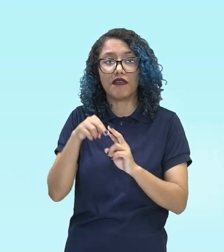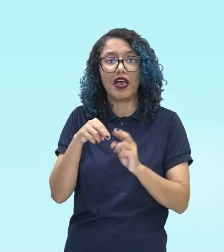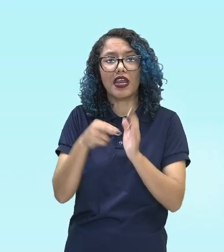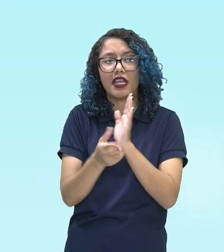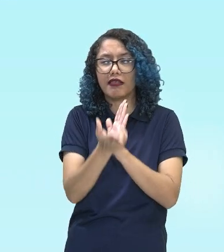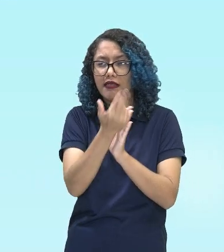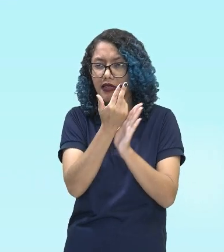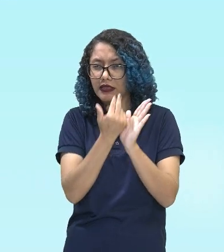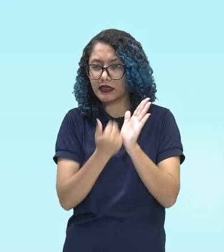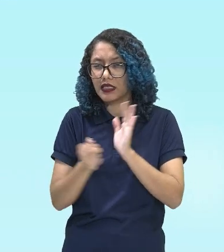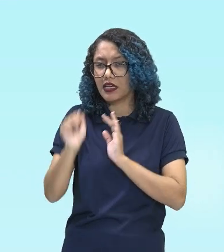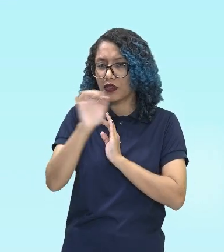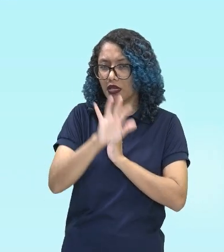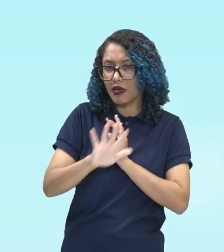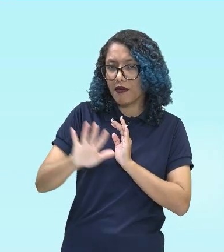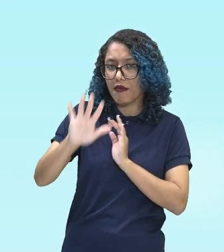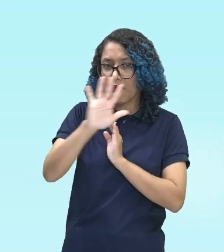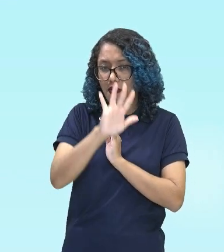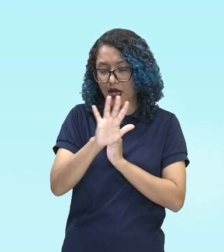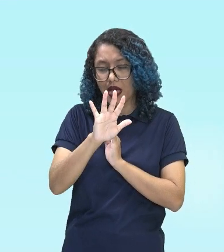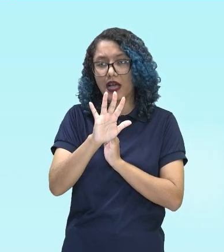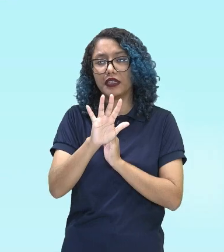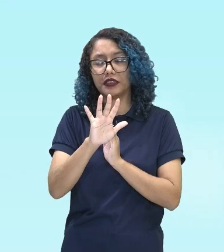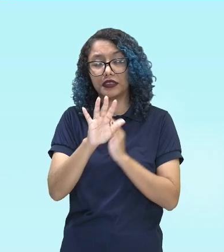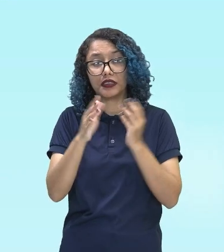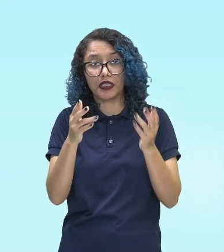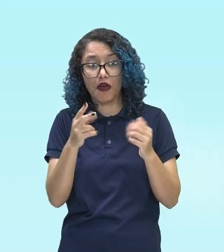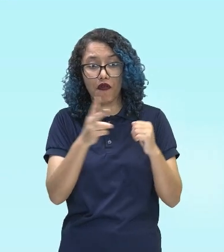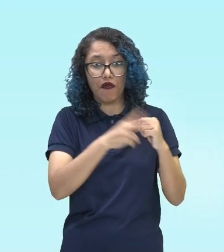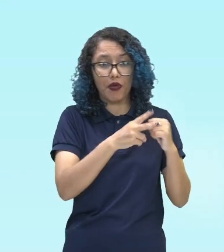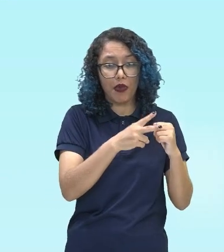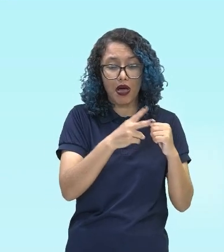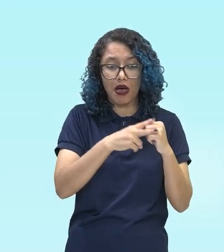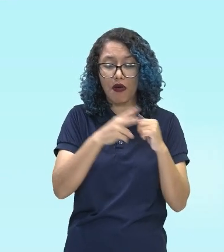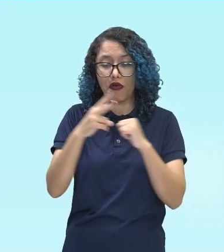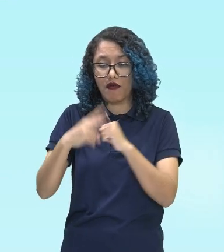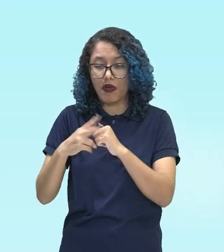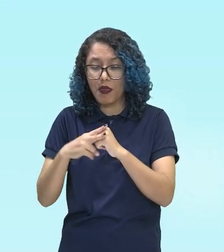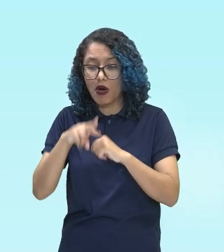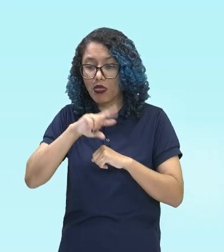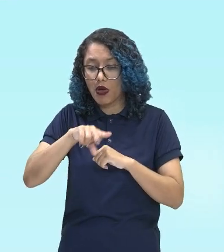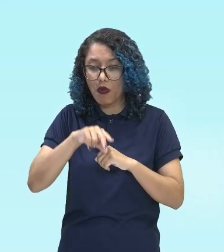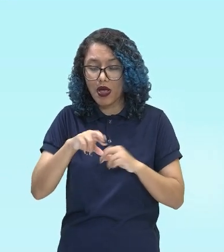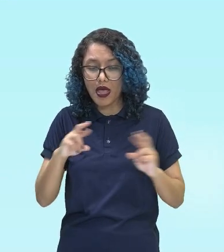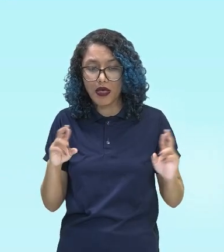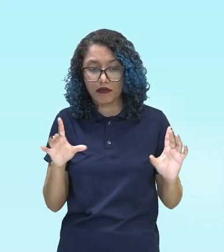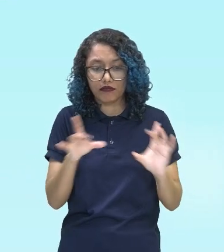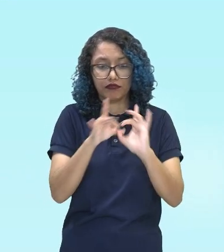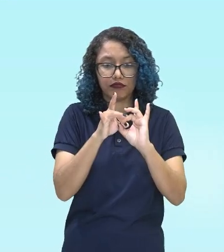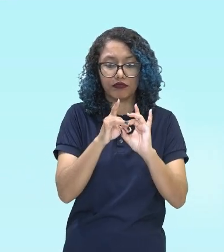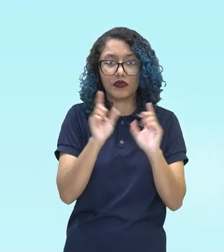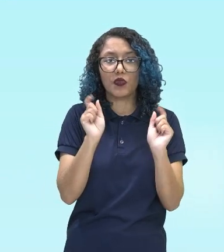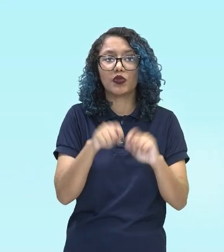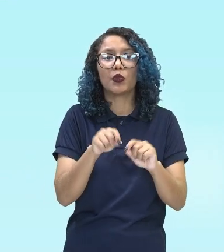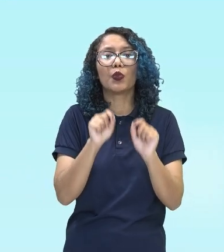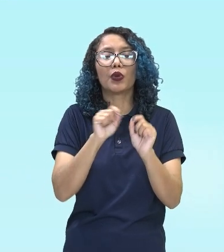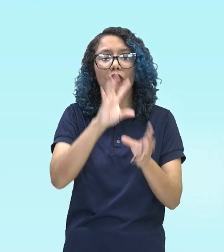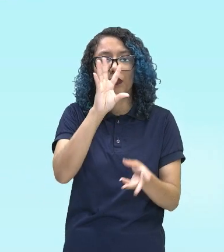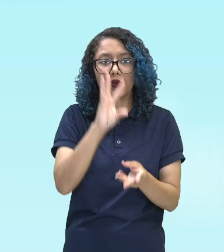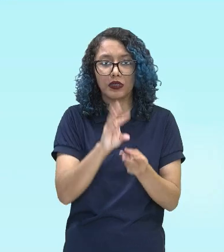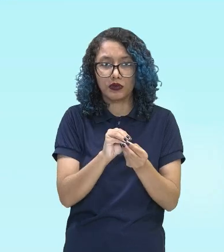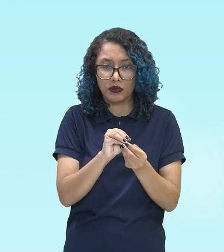Então, liga-se à linguagem verbal e não verbal para fazer um resumo de